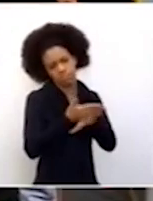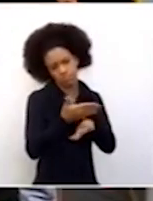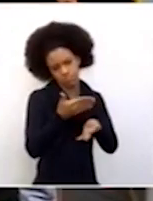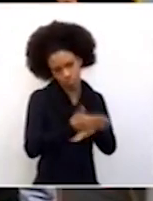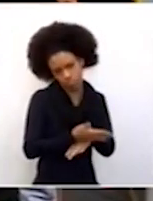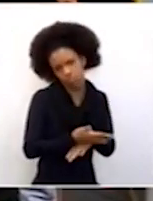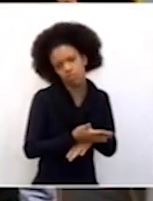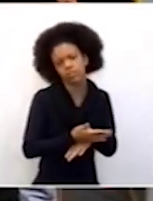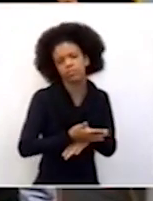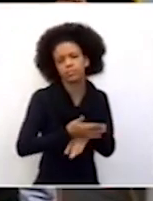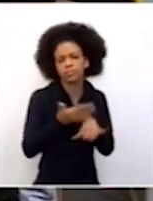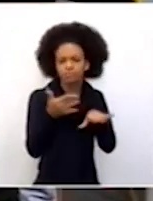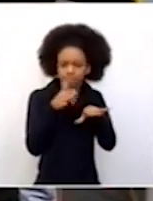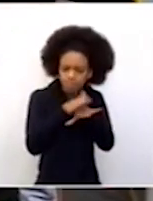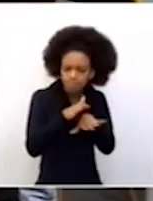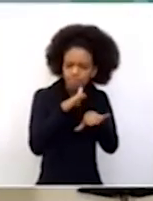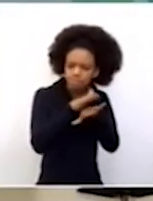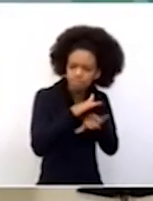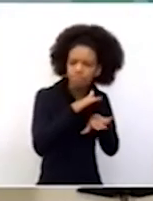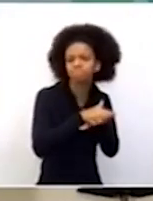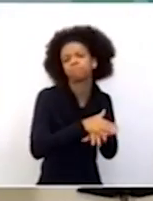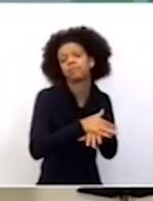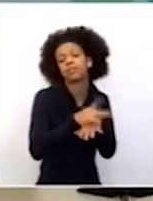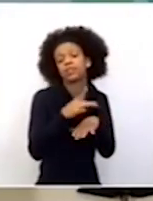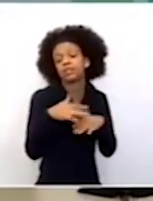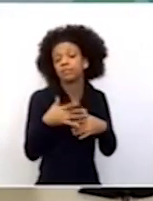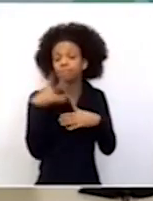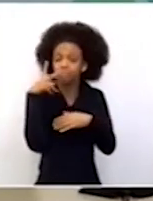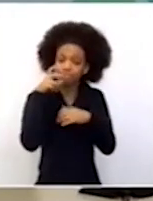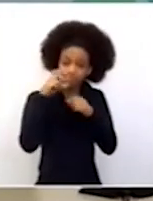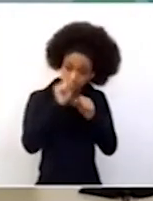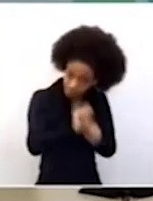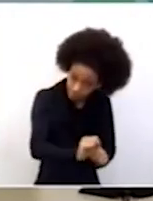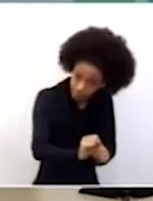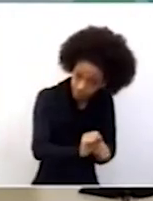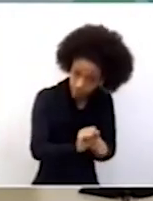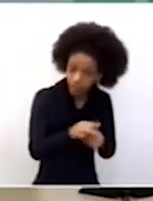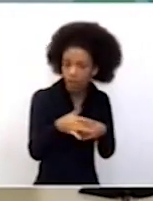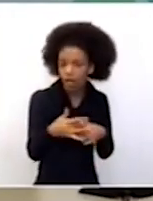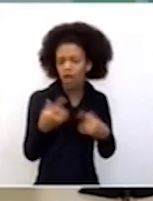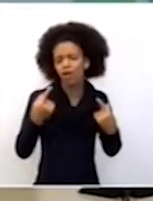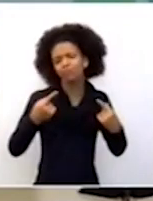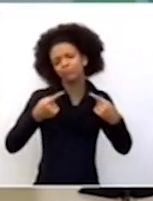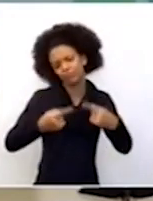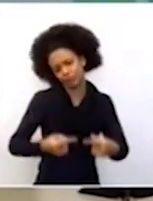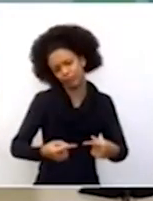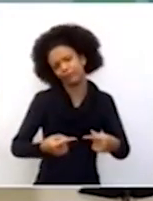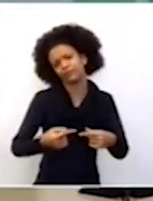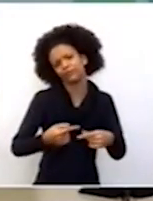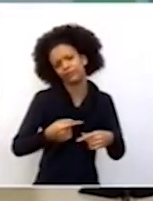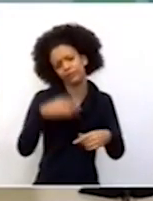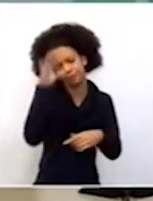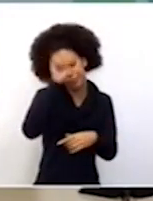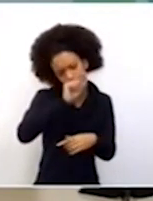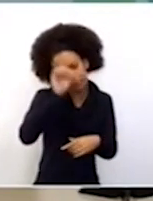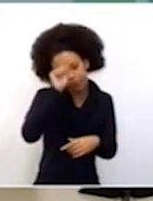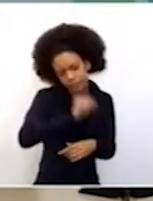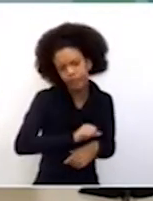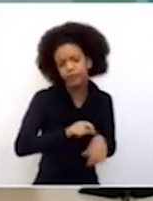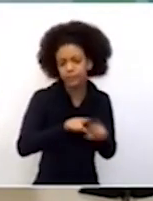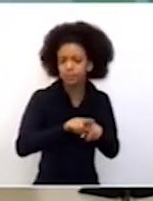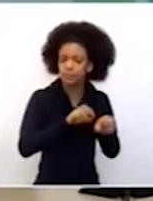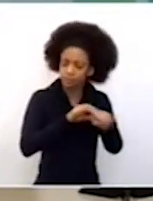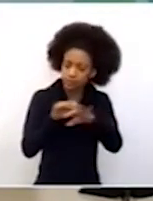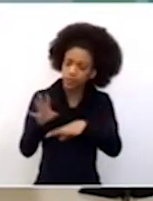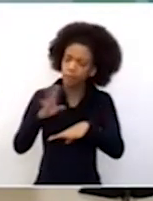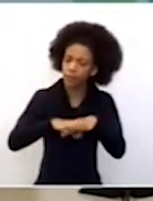as contribuições, né? E é assim que a gente se fortalece. É um desafio ensinar matemática à distância,